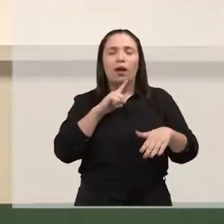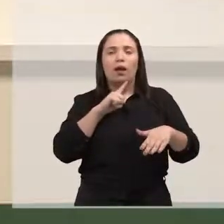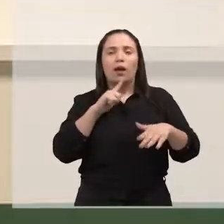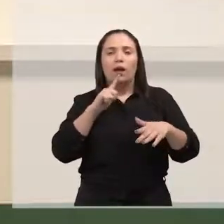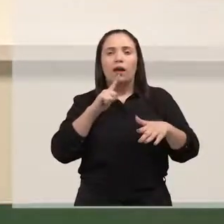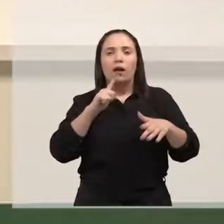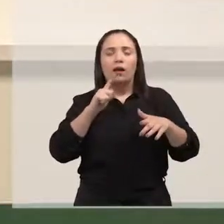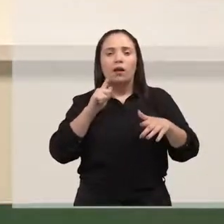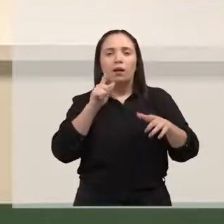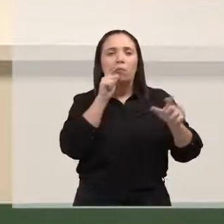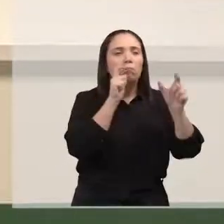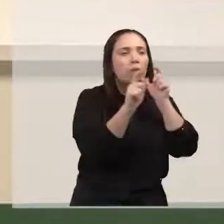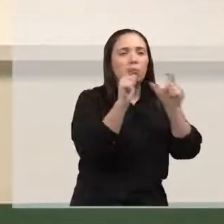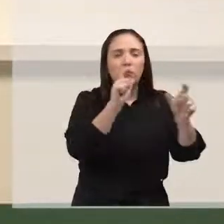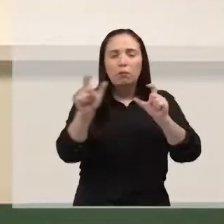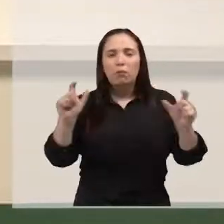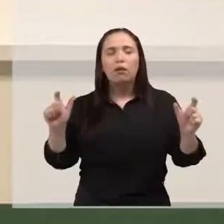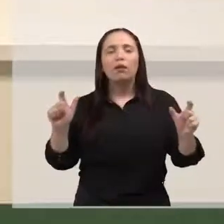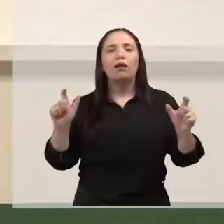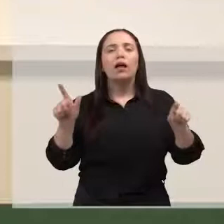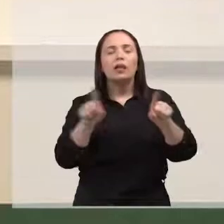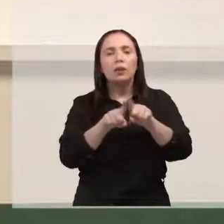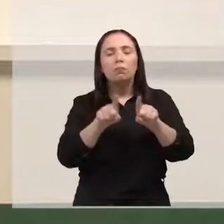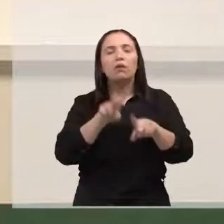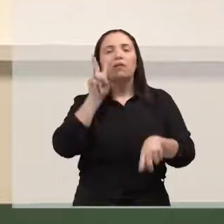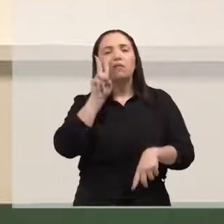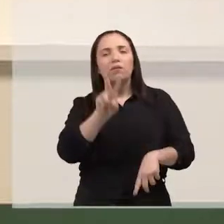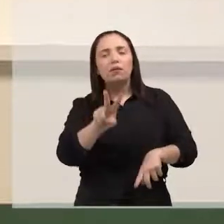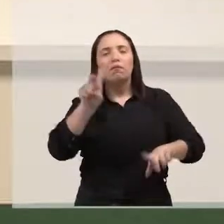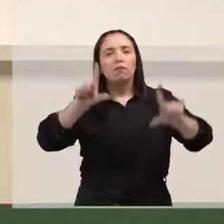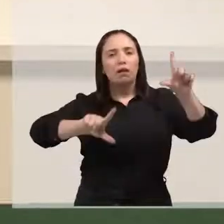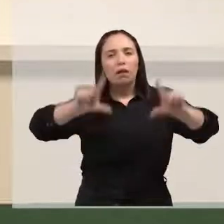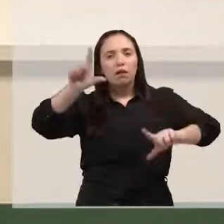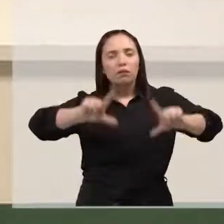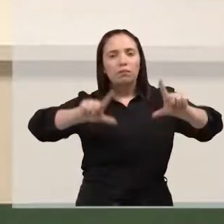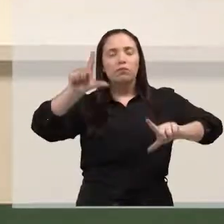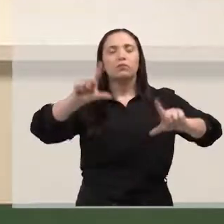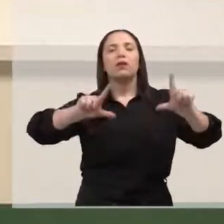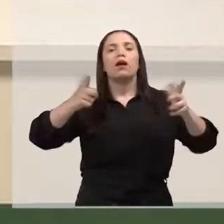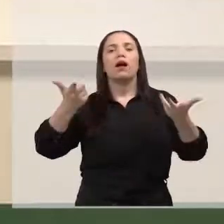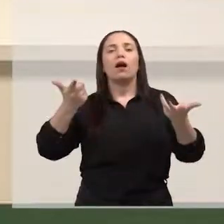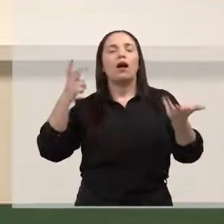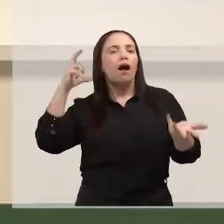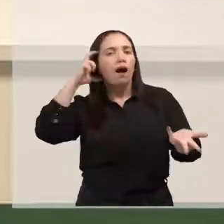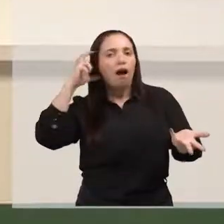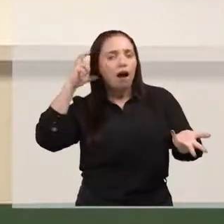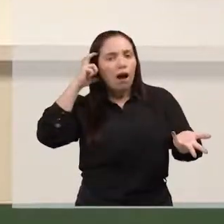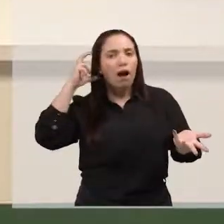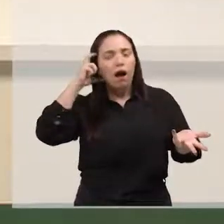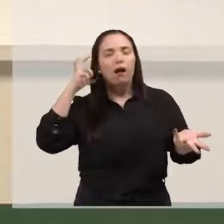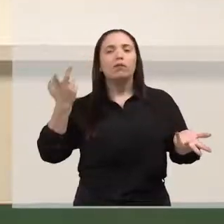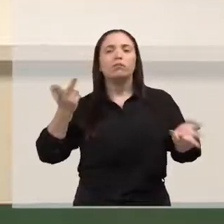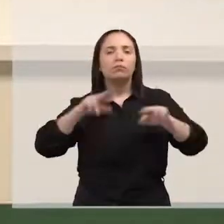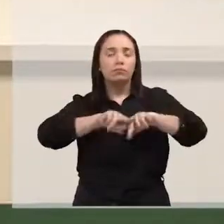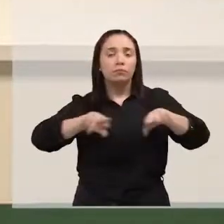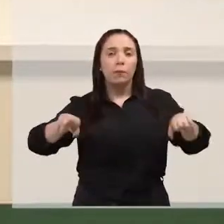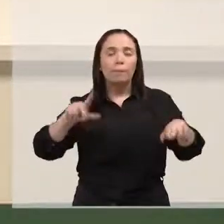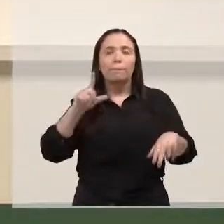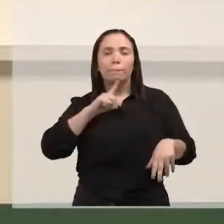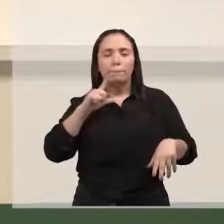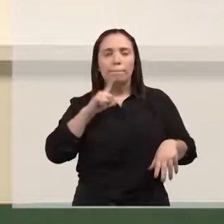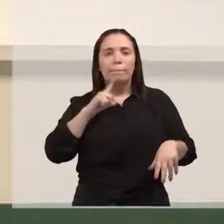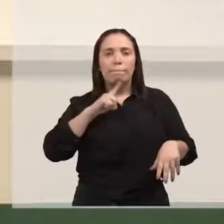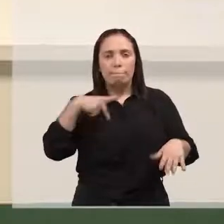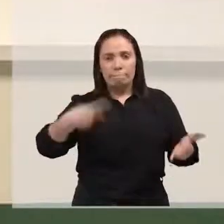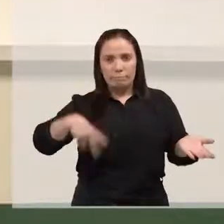sociais. Hoje é nas redes sociais e alguns programas de televisão e programas de rádio, em que, além da intolerância normal, e o